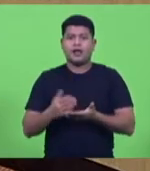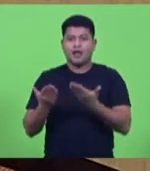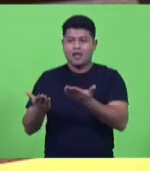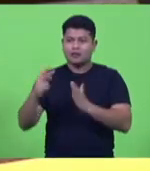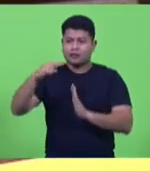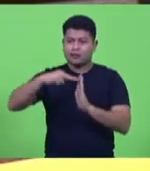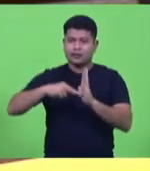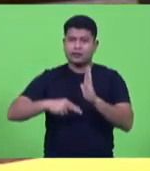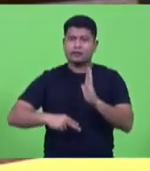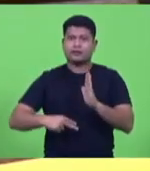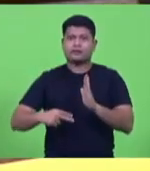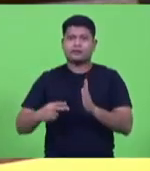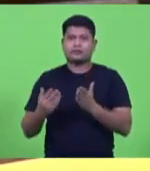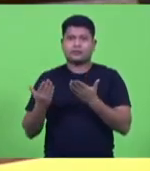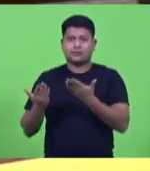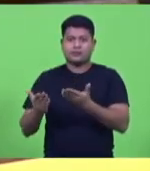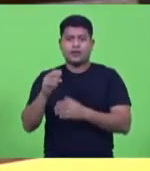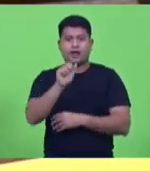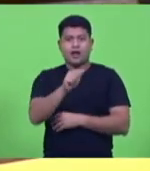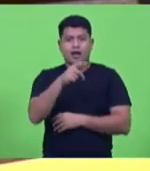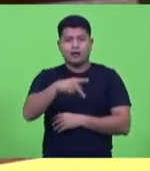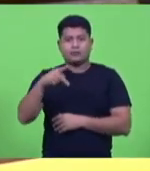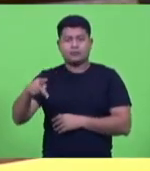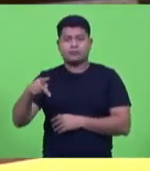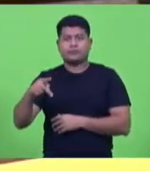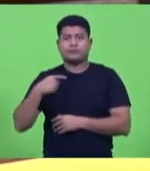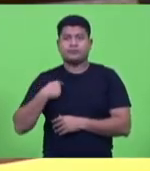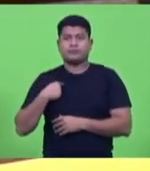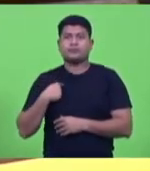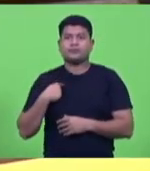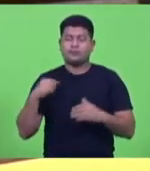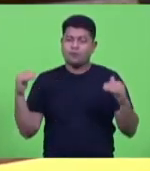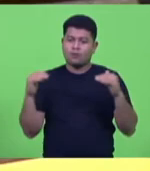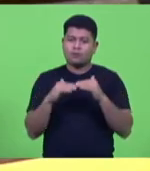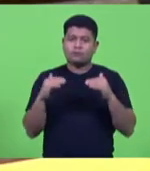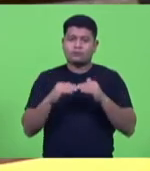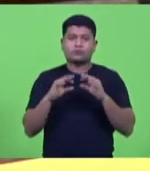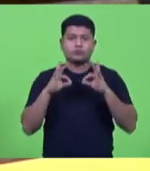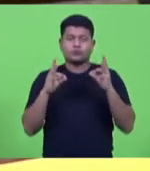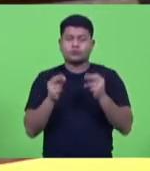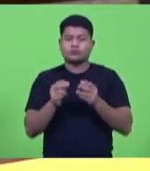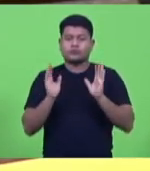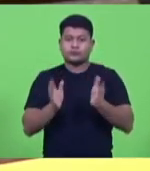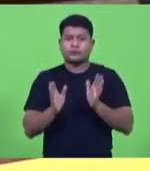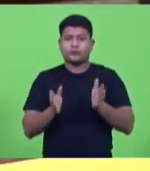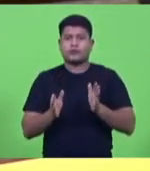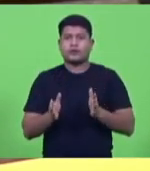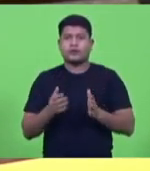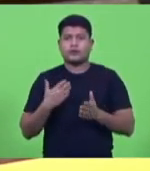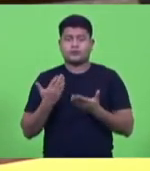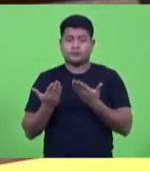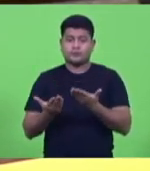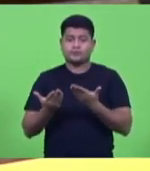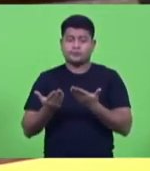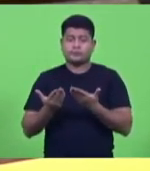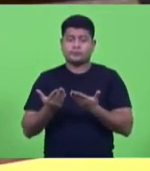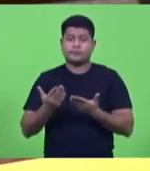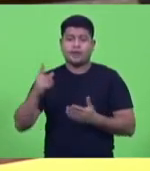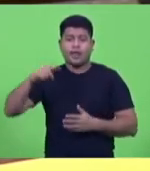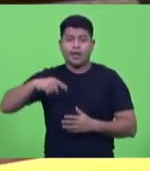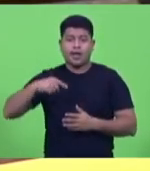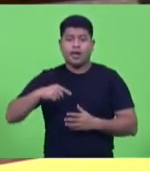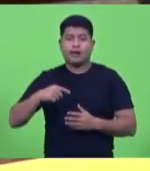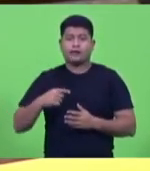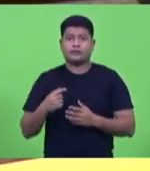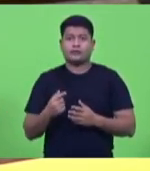da manifestação da APP apenas confirmou tudo o que foi dito anteriormente aqui, tudo que foi objeto da moção. O colégio de